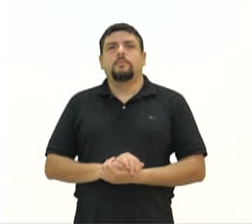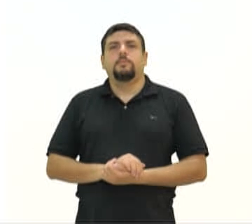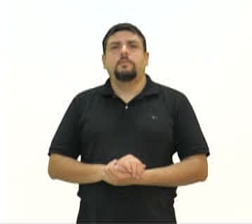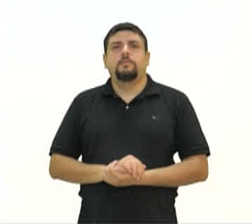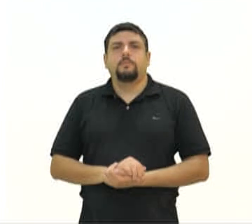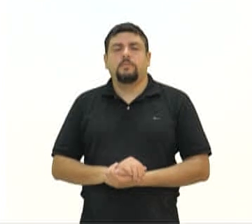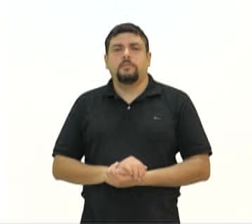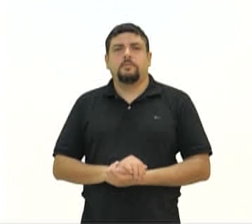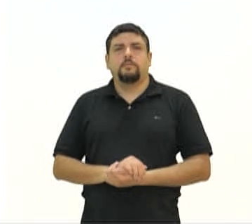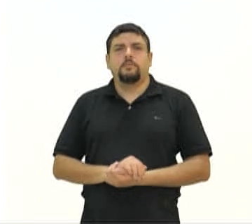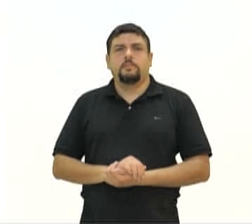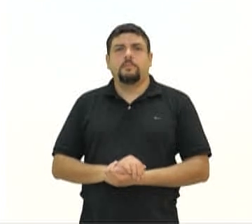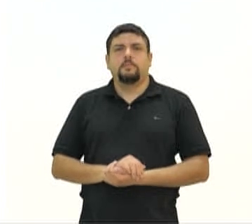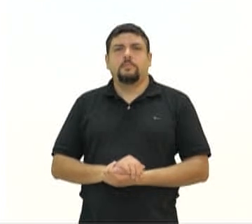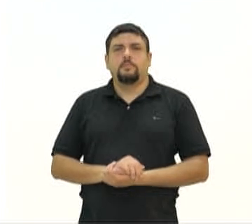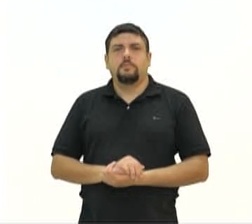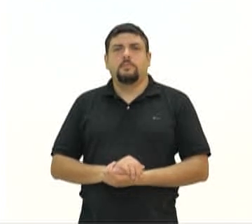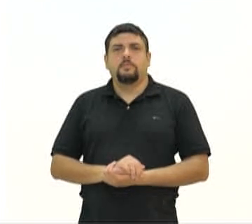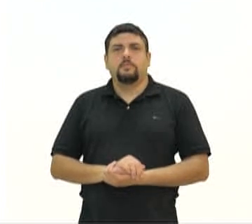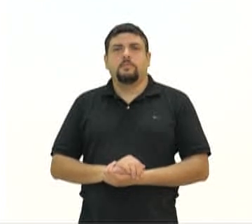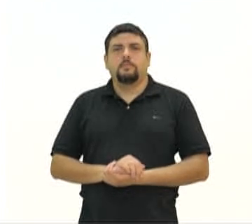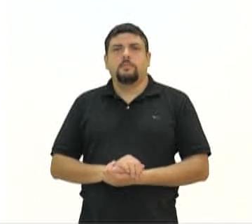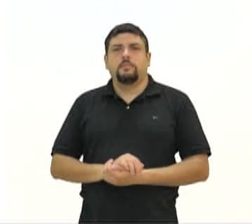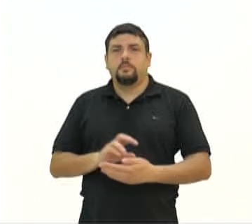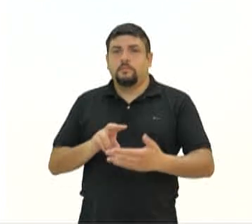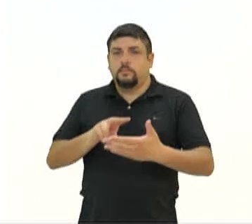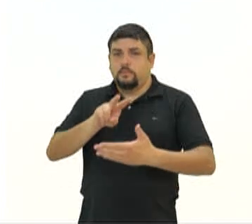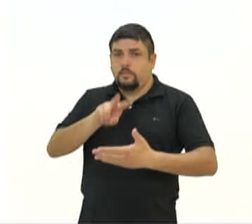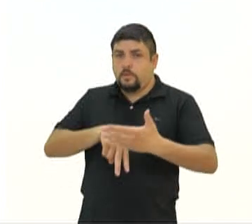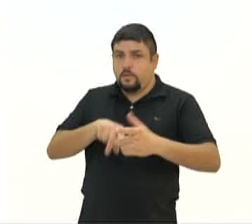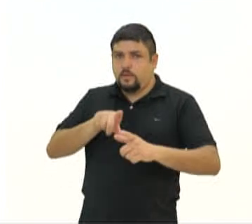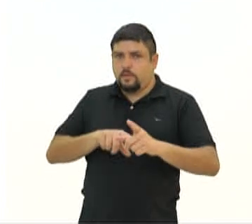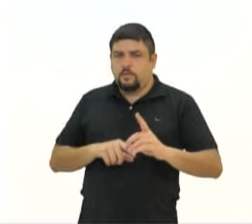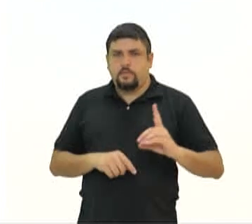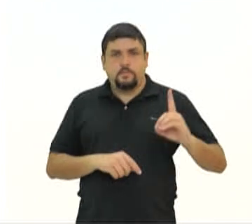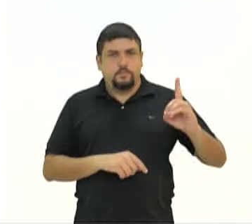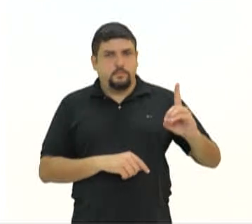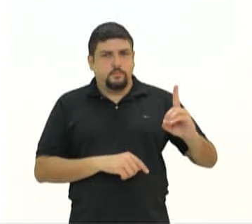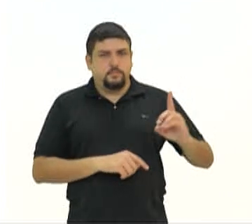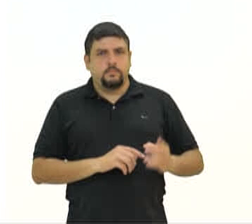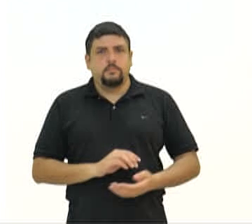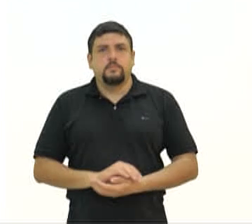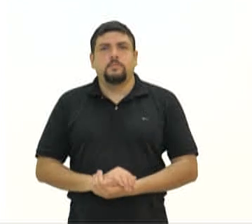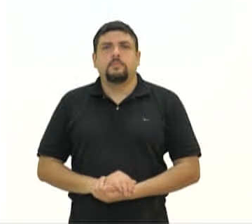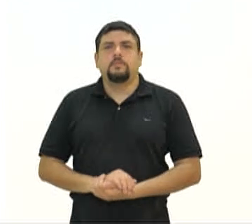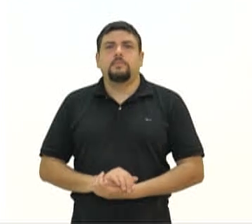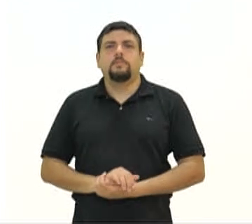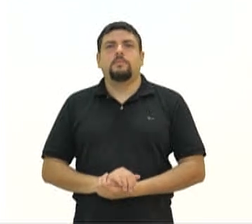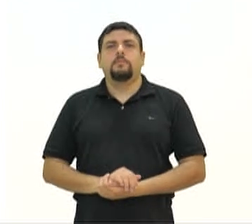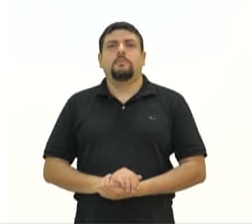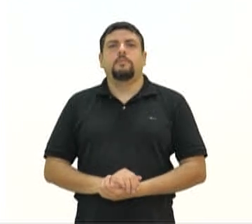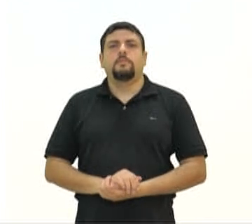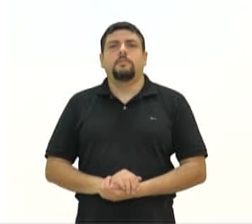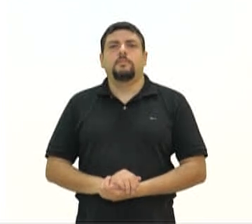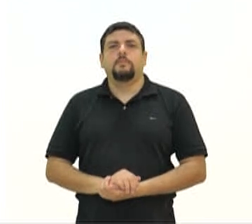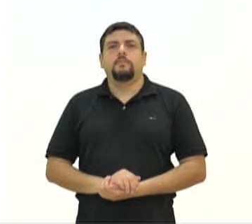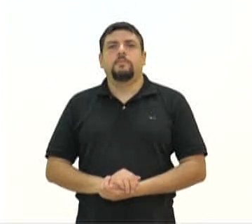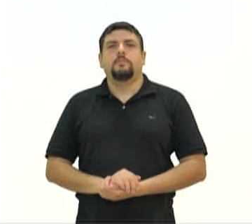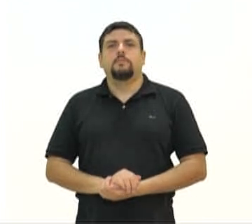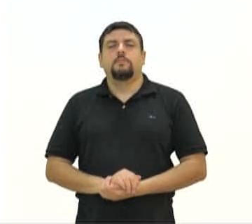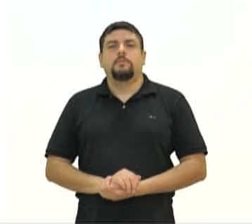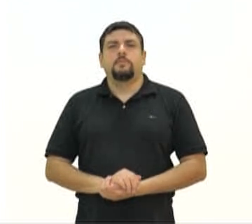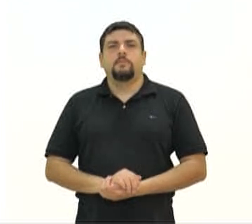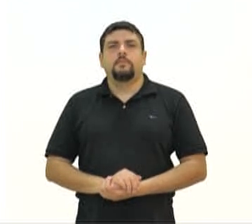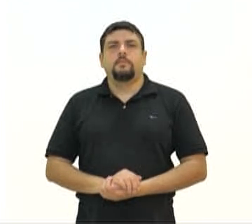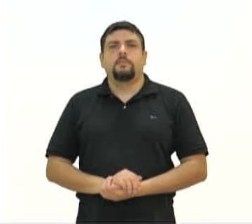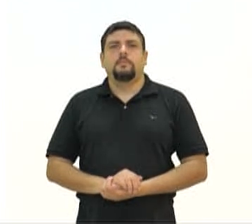mais 36x ao quadrado menos 2x menos 3. Ou alternativa D, p de x menos x à quinta menos 3x à quarta mais x